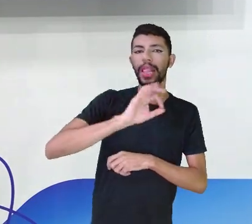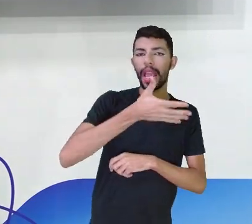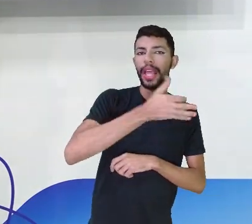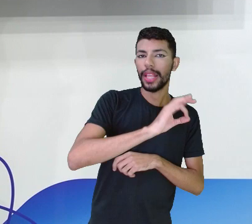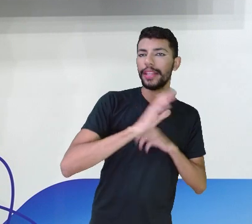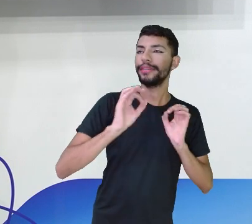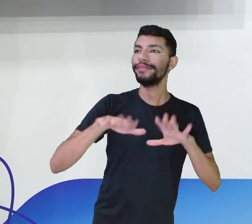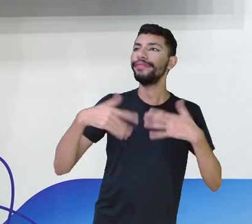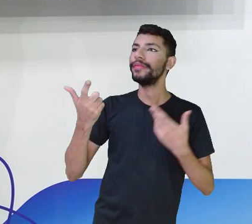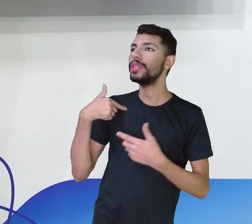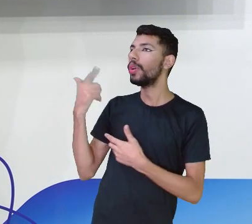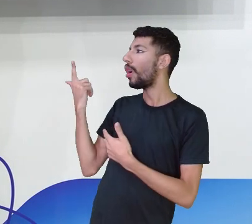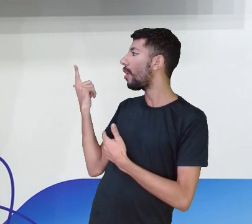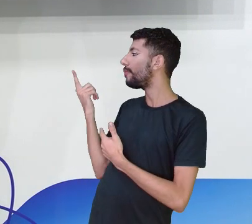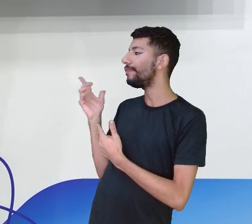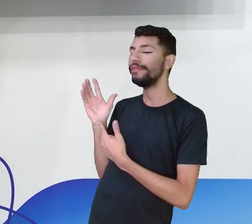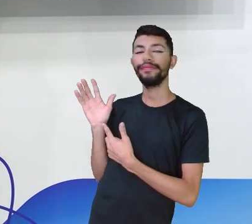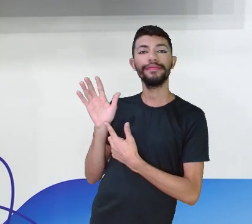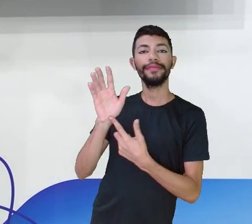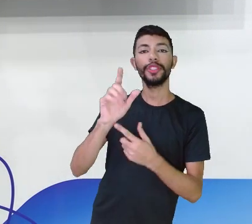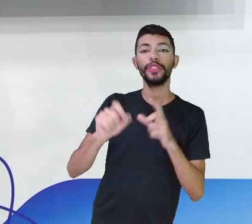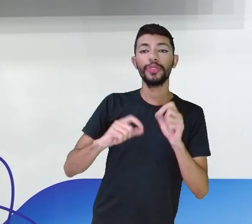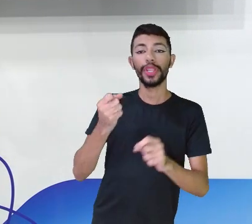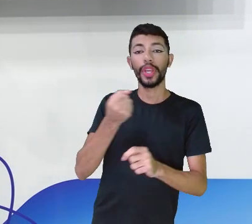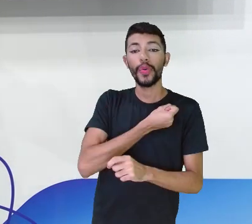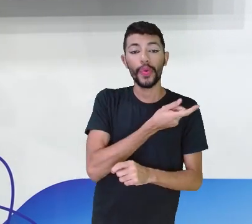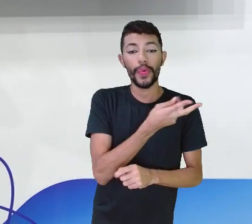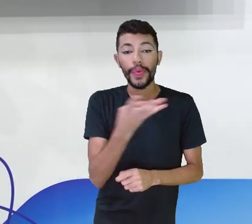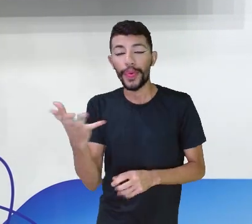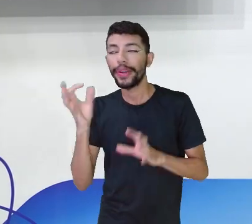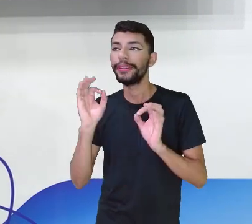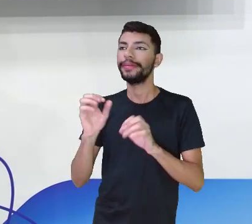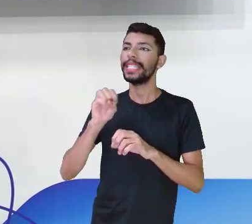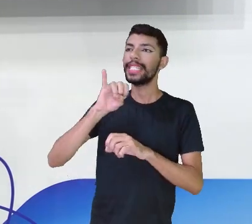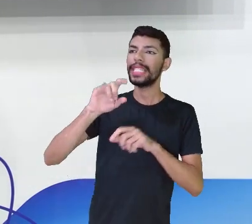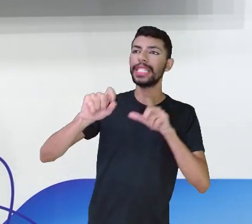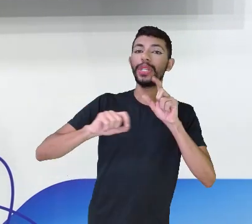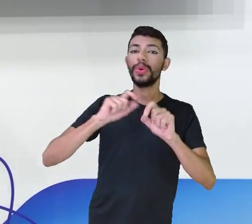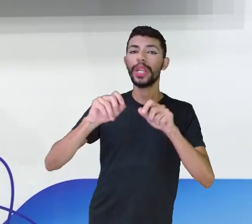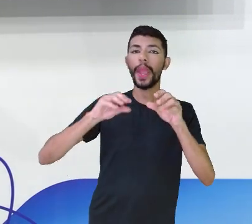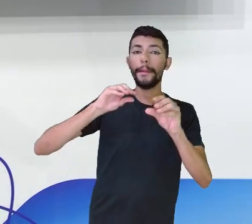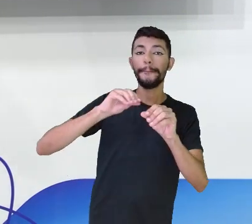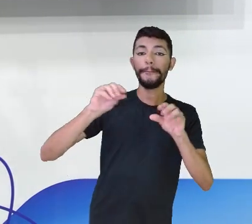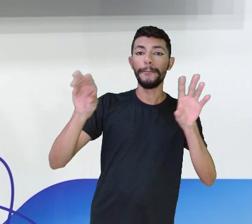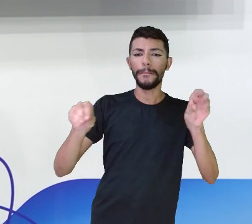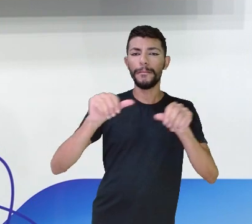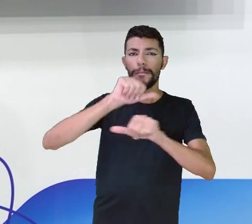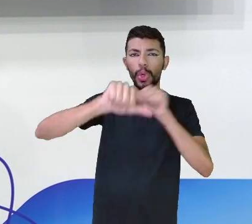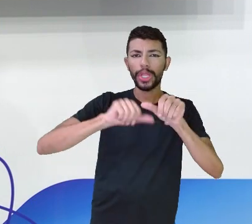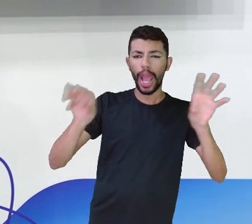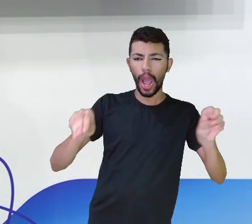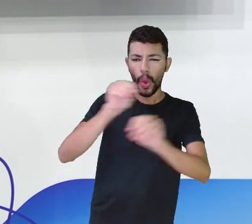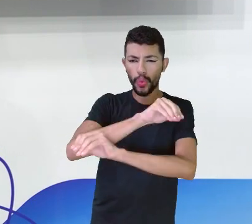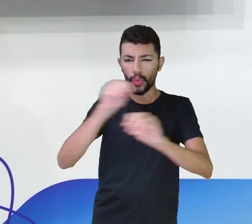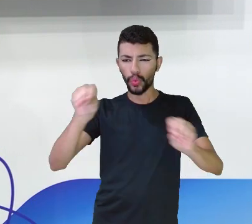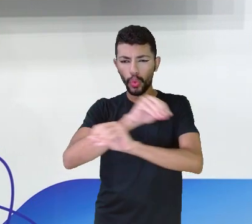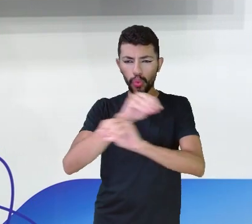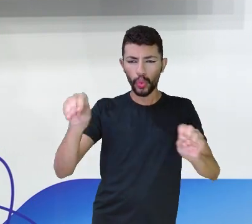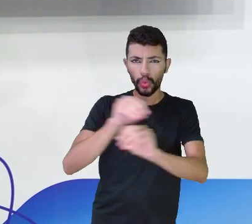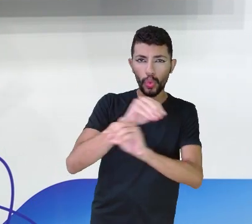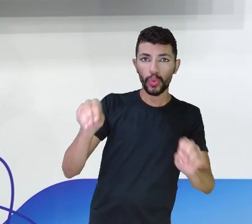eu tenho os meus algarismos, né? Onde, se eu mudá-los de posição, eu posso